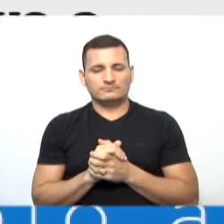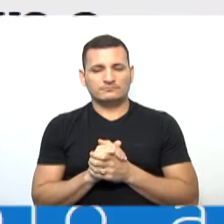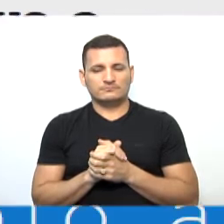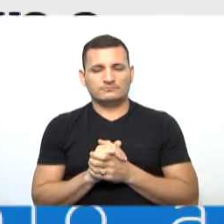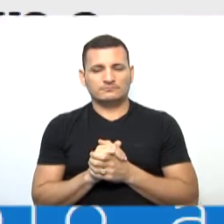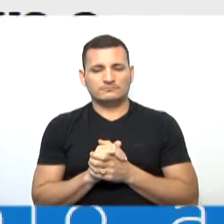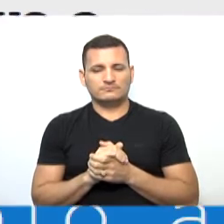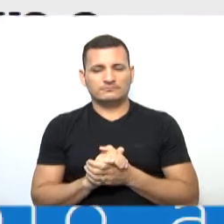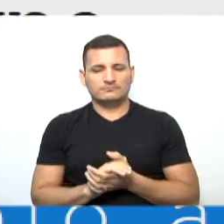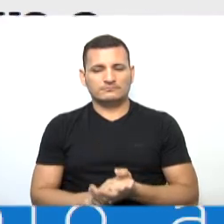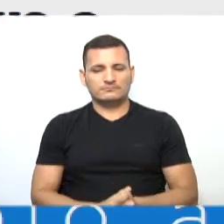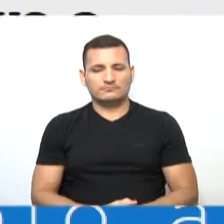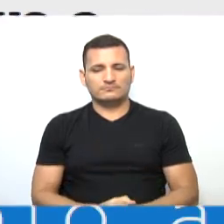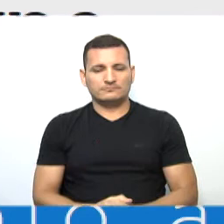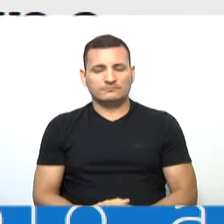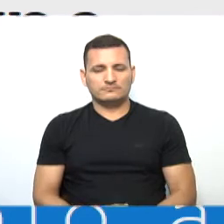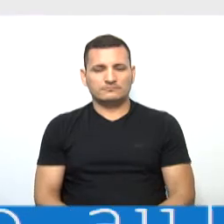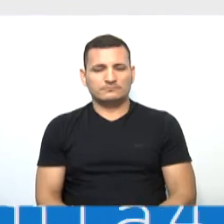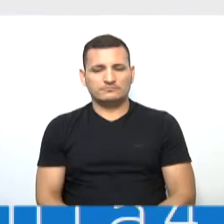exemplo, underline,